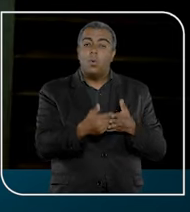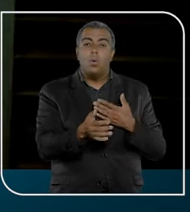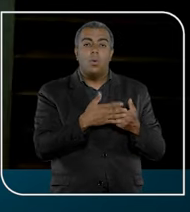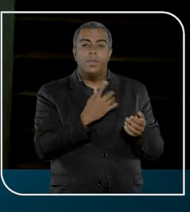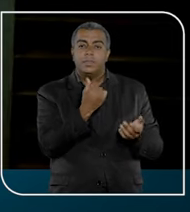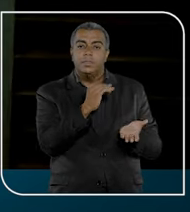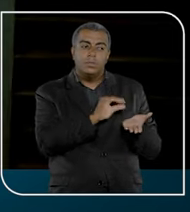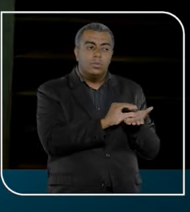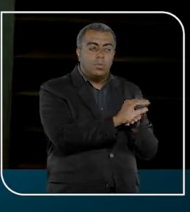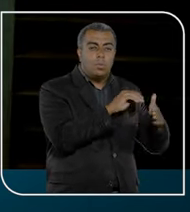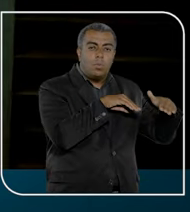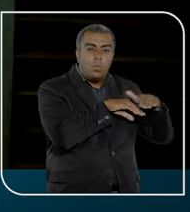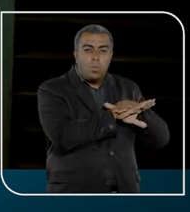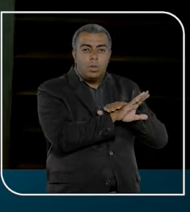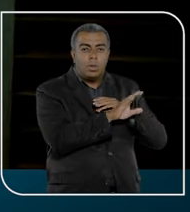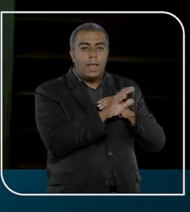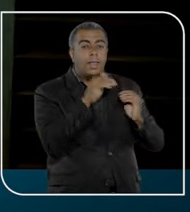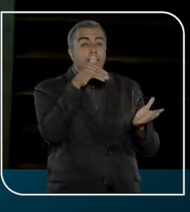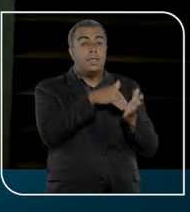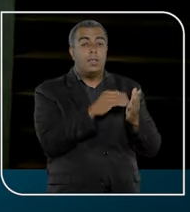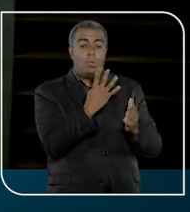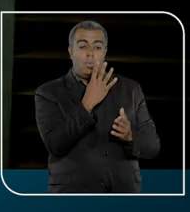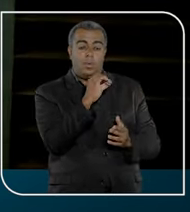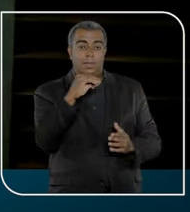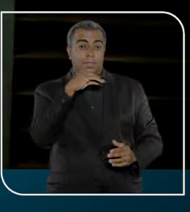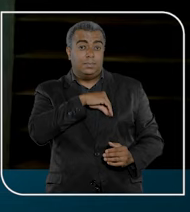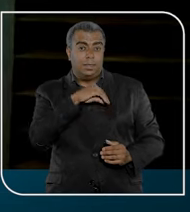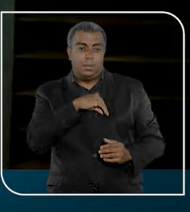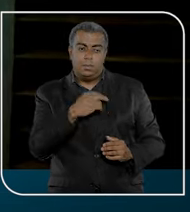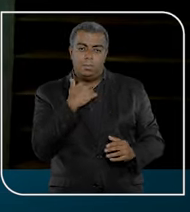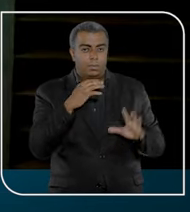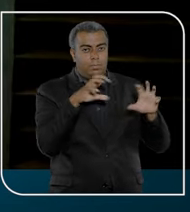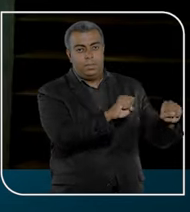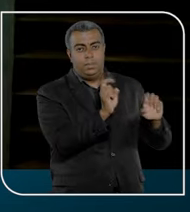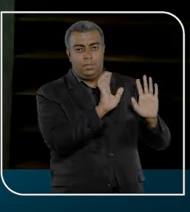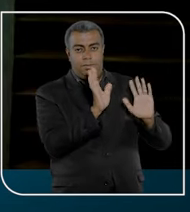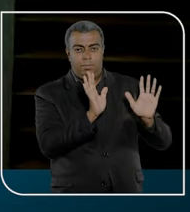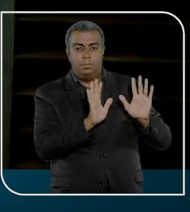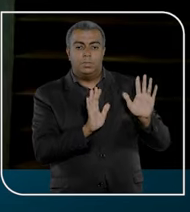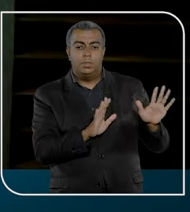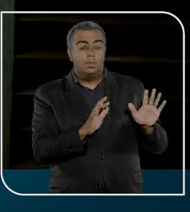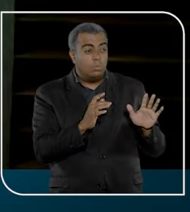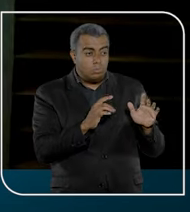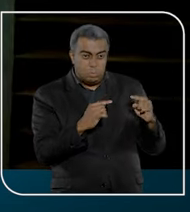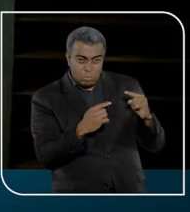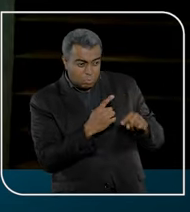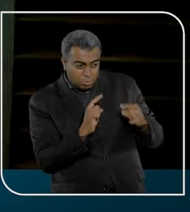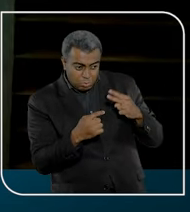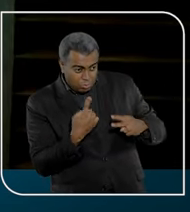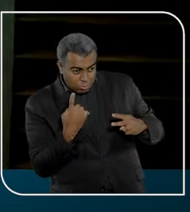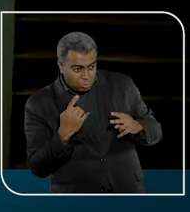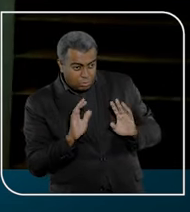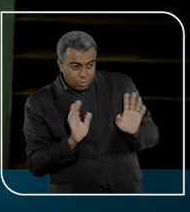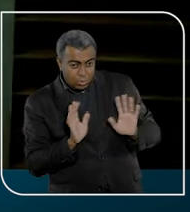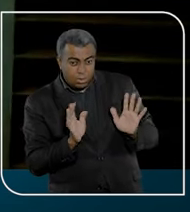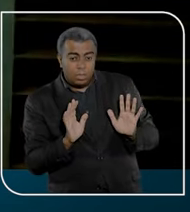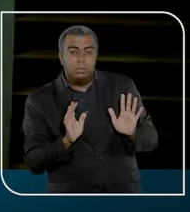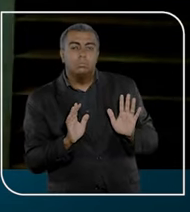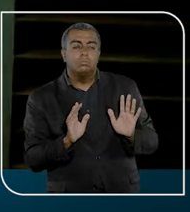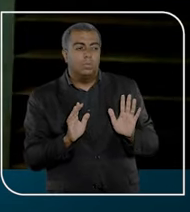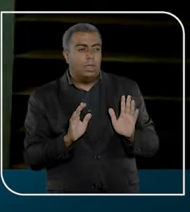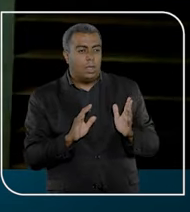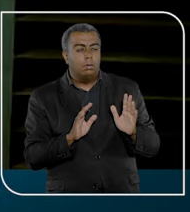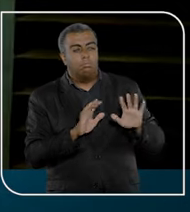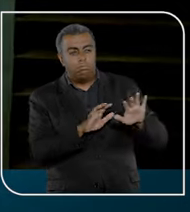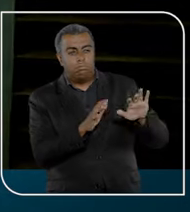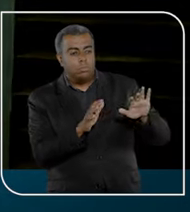esse depósito, né, para entender que qualquer aplicação até 40 salários mínimos é impenhorável. Então, não se